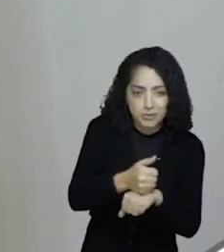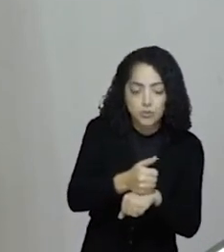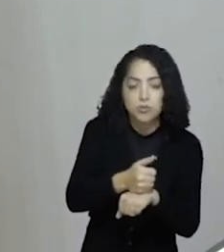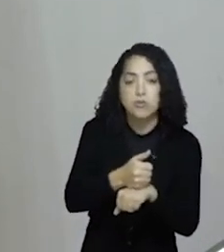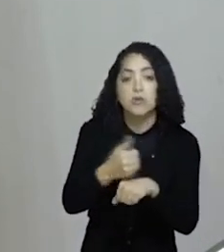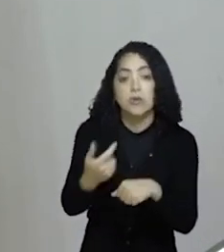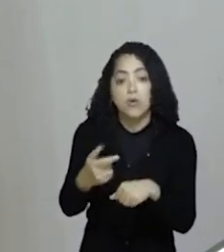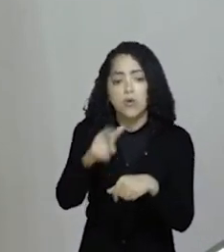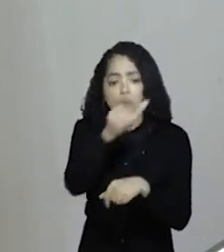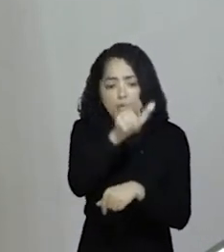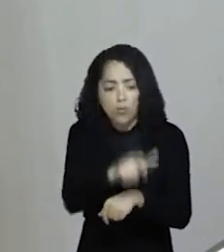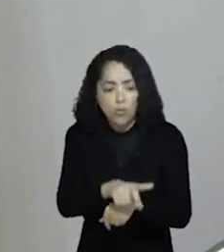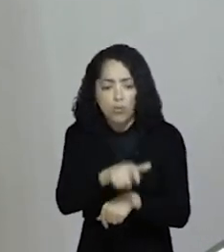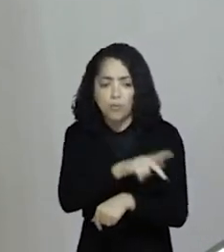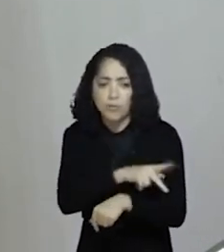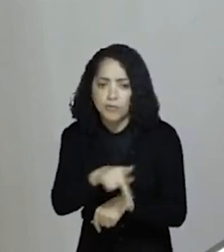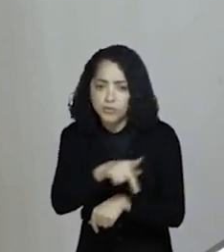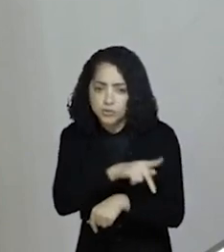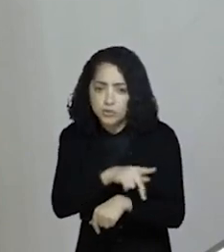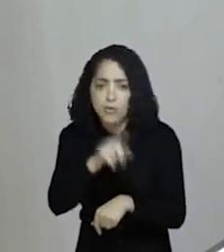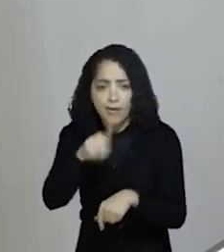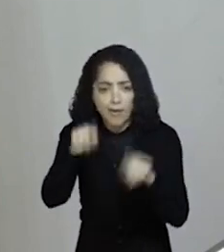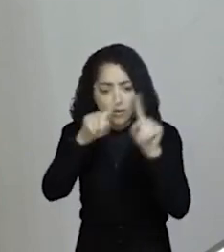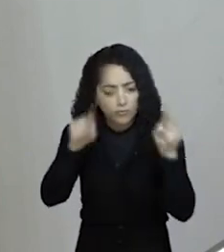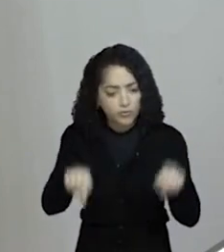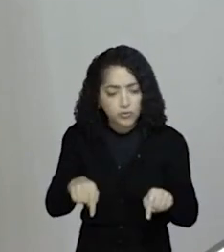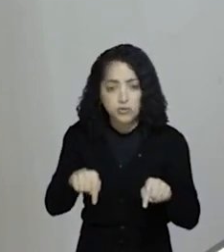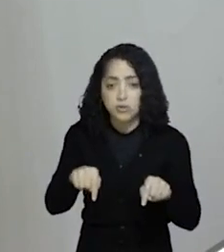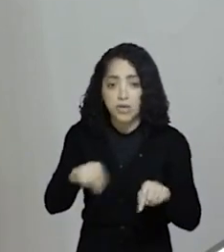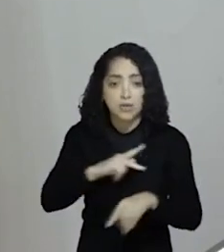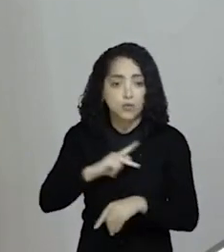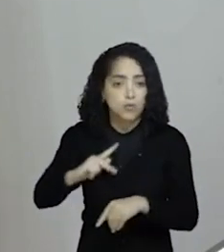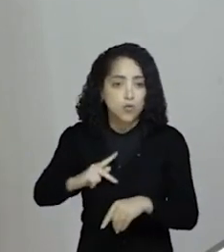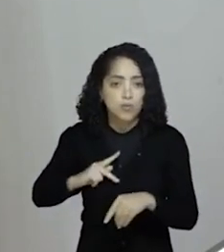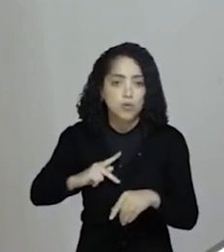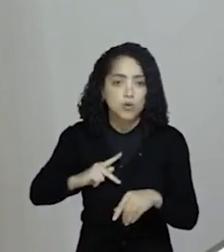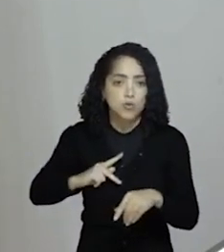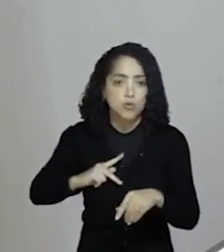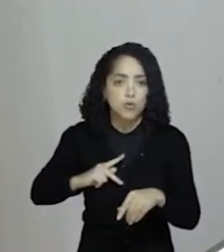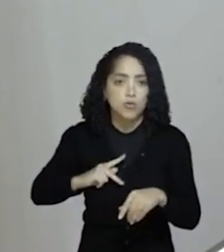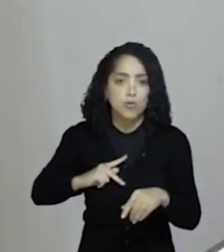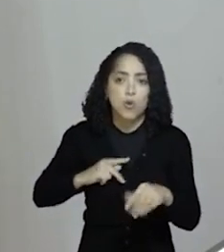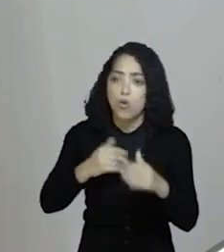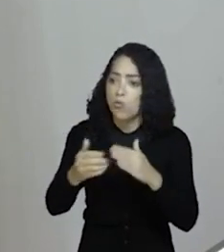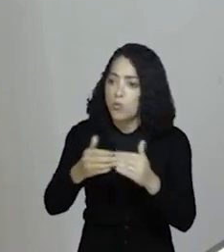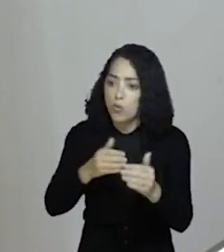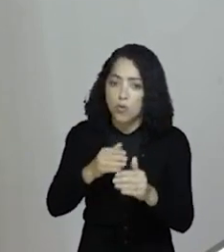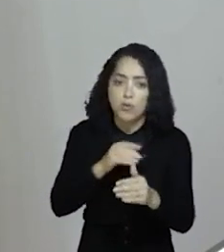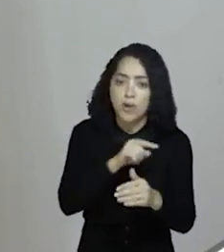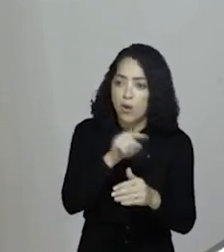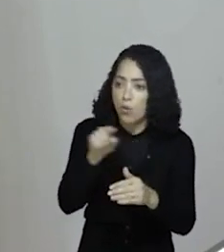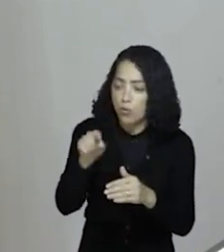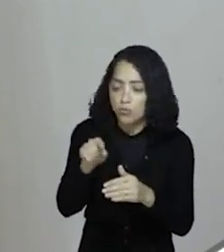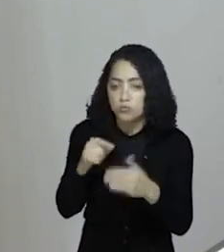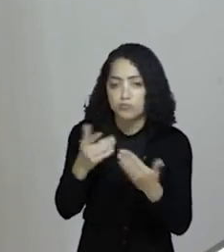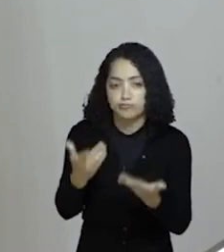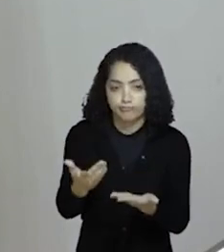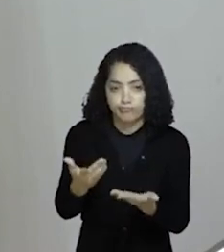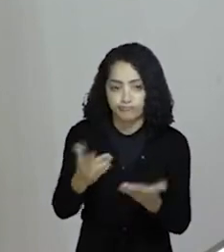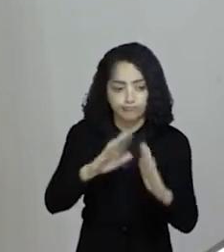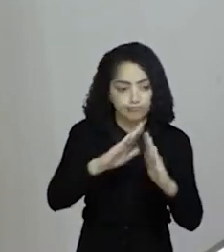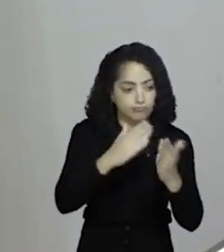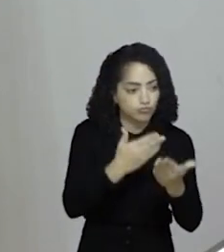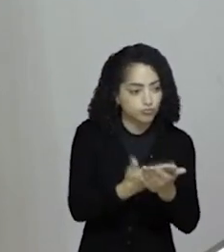é um funcionário público, como qualquer outro funcionário público, ele é um servidor público. A escola não existe